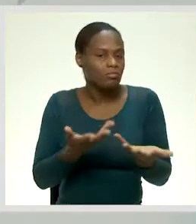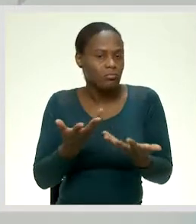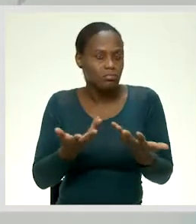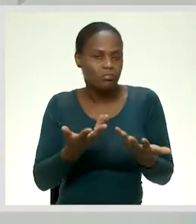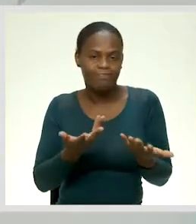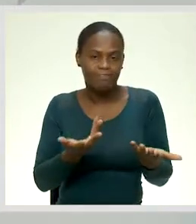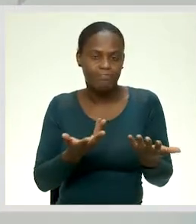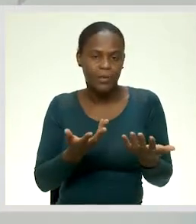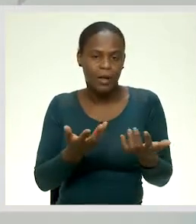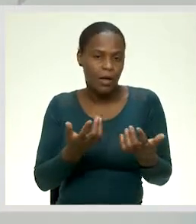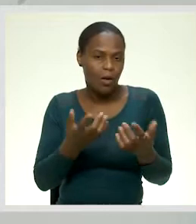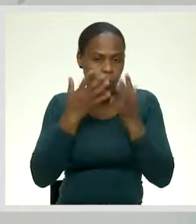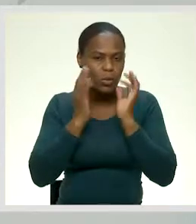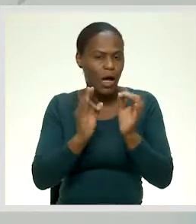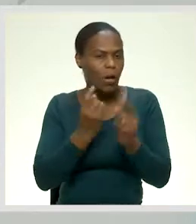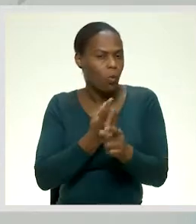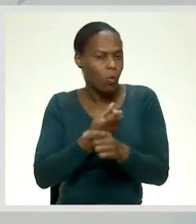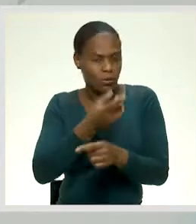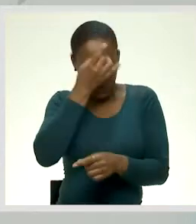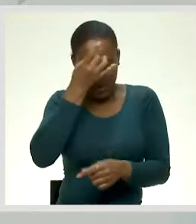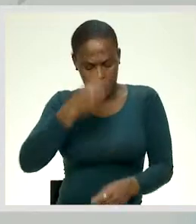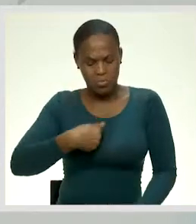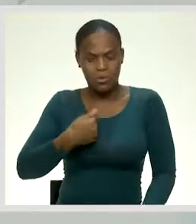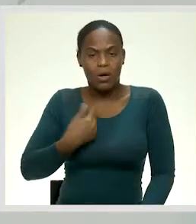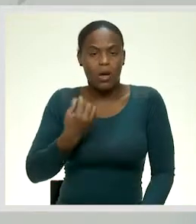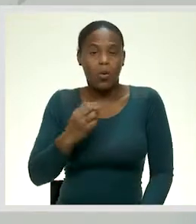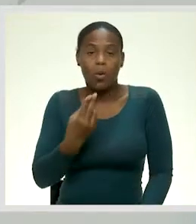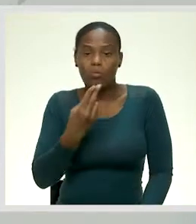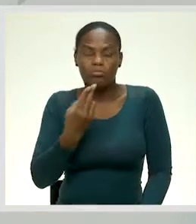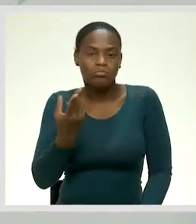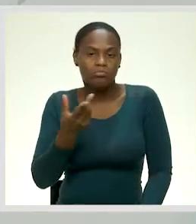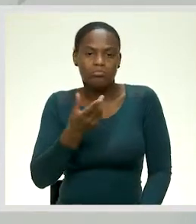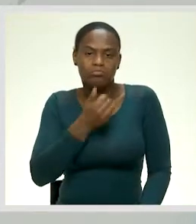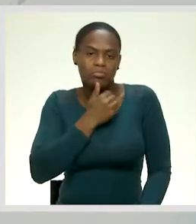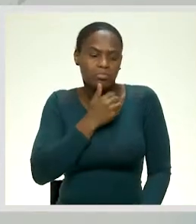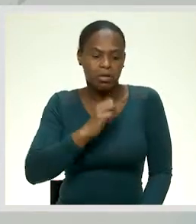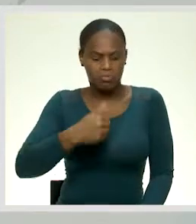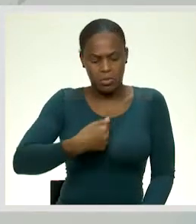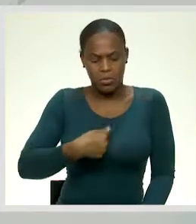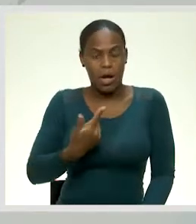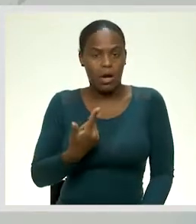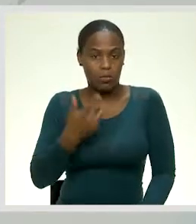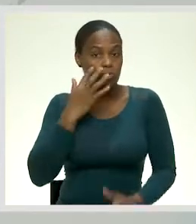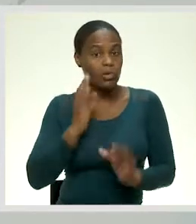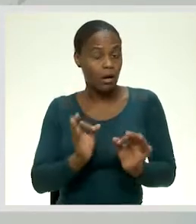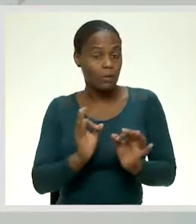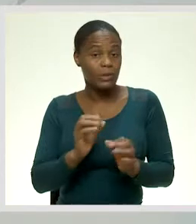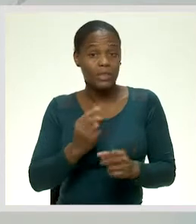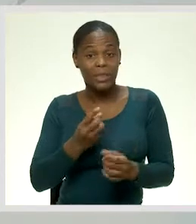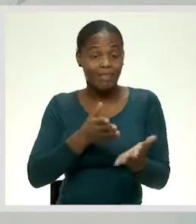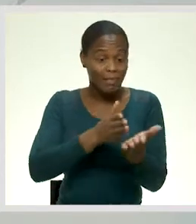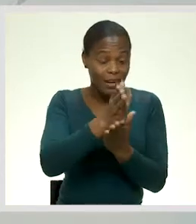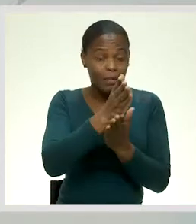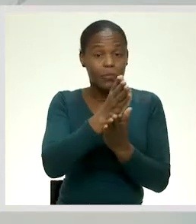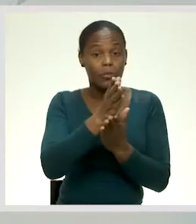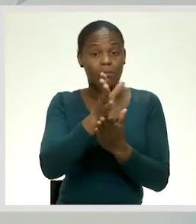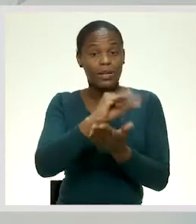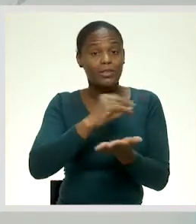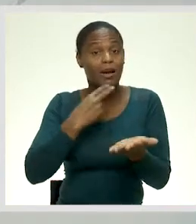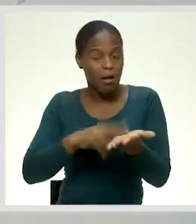coisas pessoais, ou seja, as suas opções pessoais. Seja mais direto, mais concreto